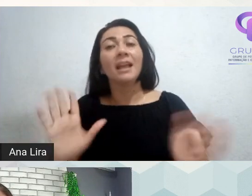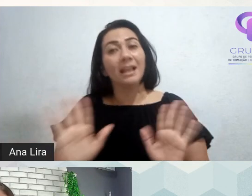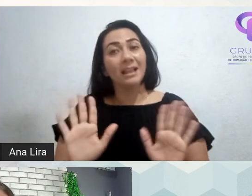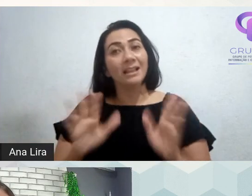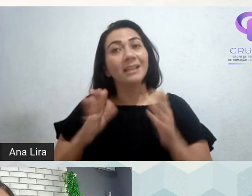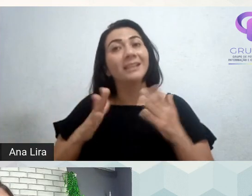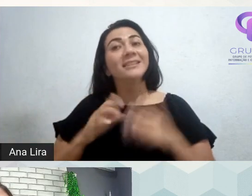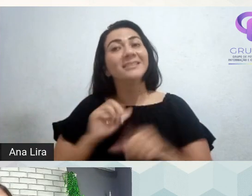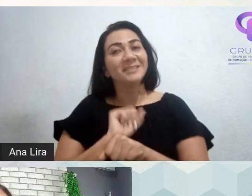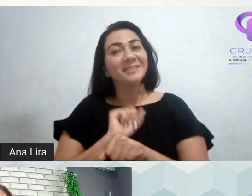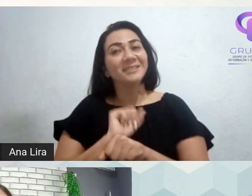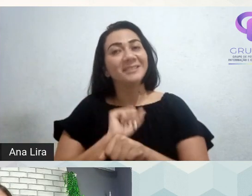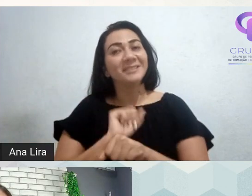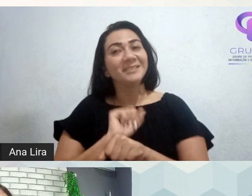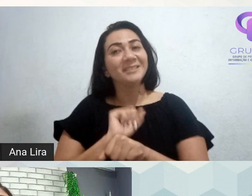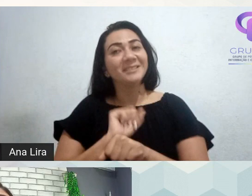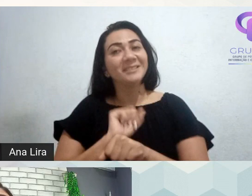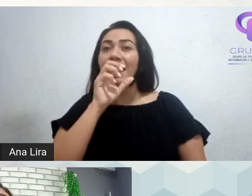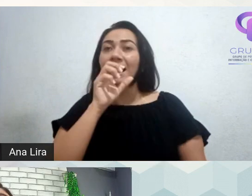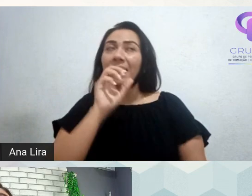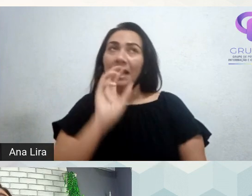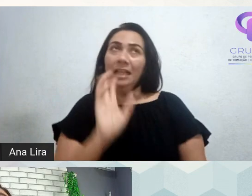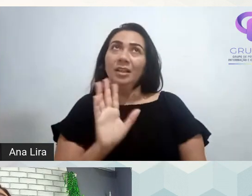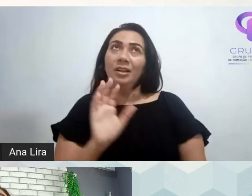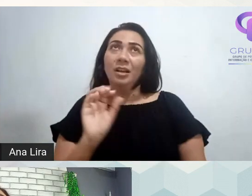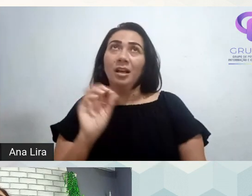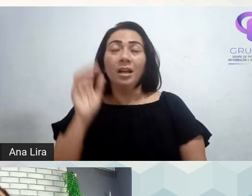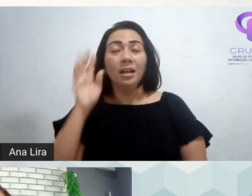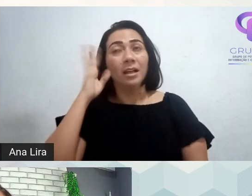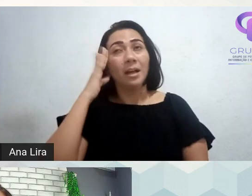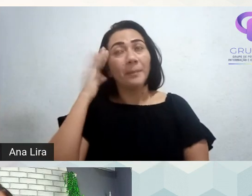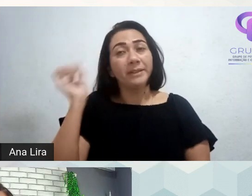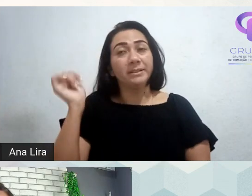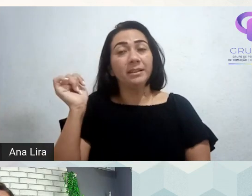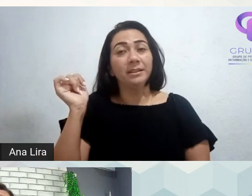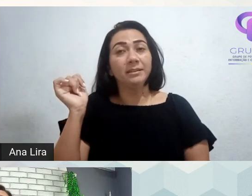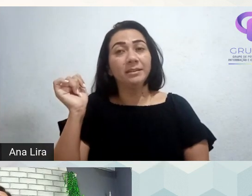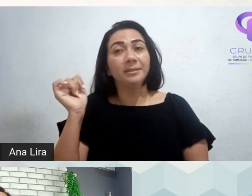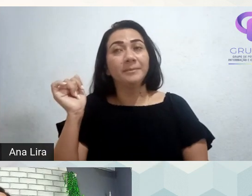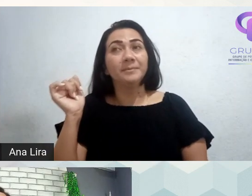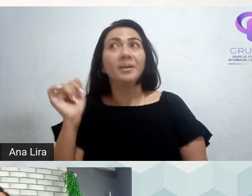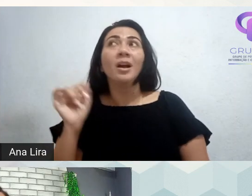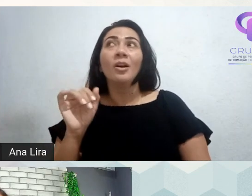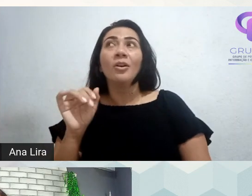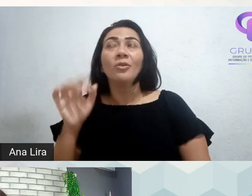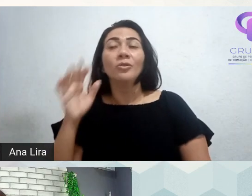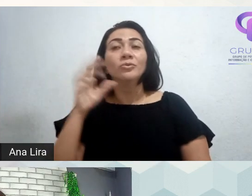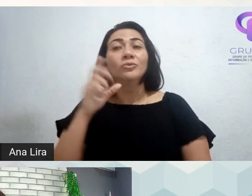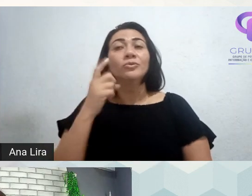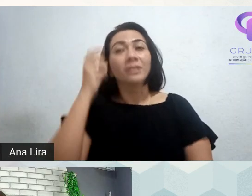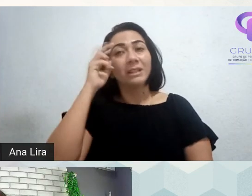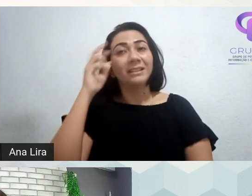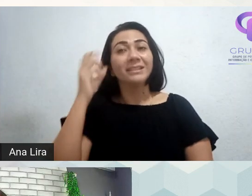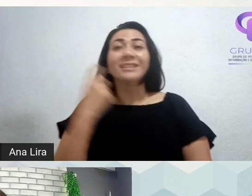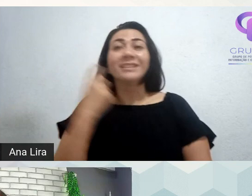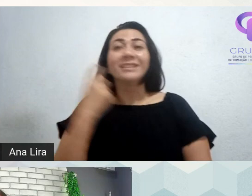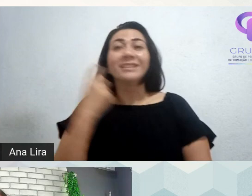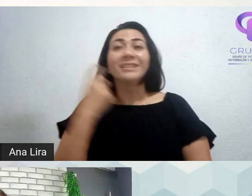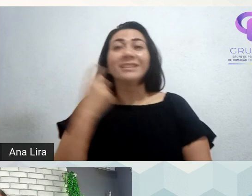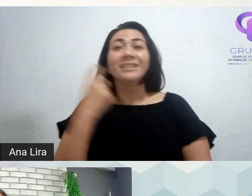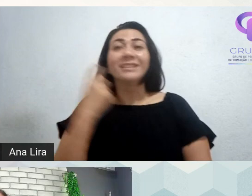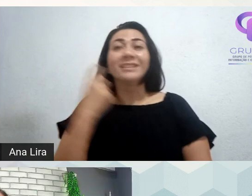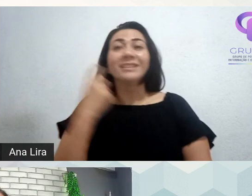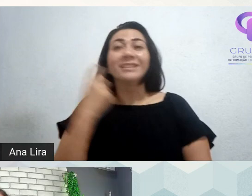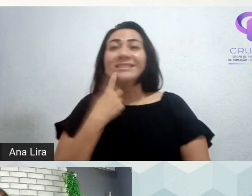os certificados desse nosso encontro, ok? E eu quero que você fique bem, você fique com Deus, e até o nosso